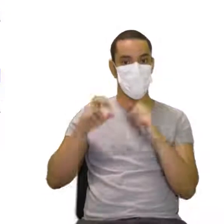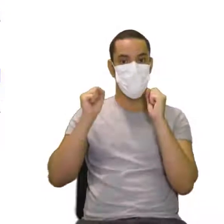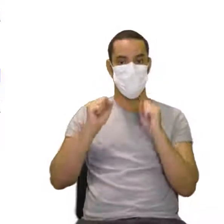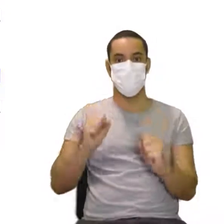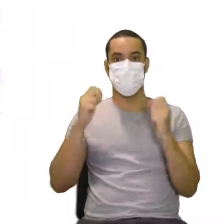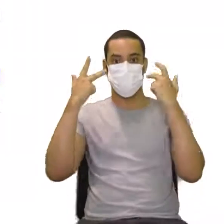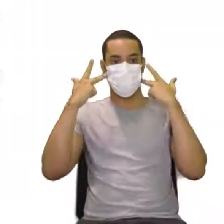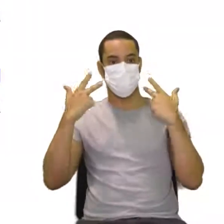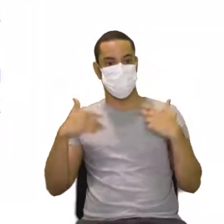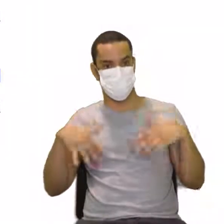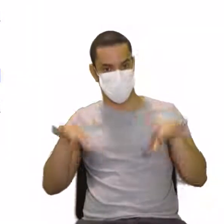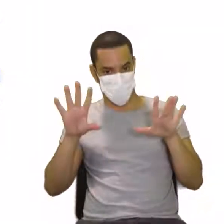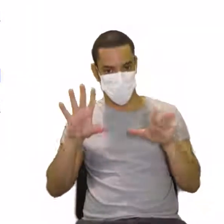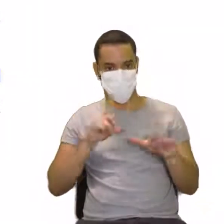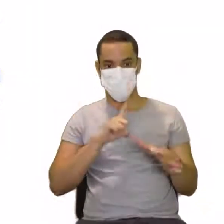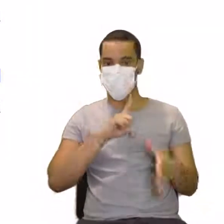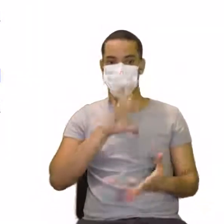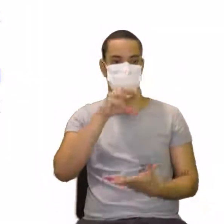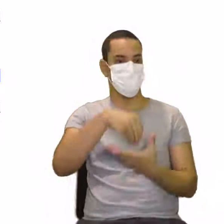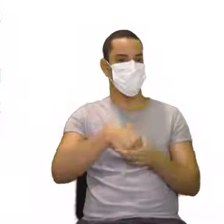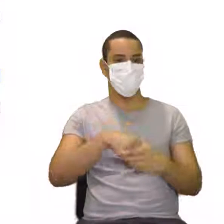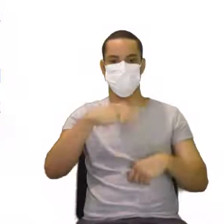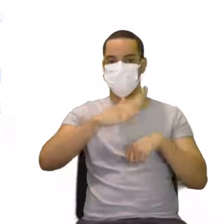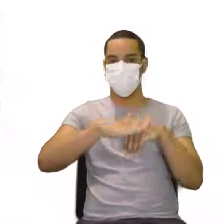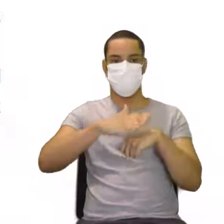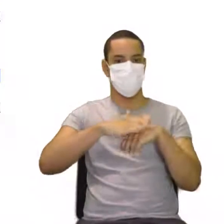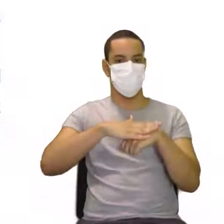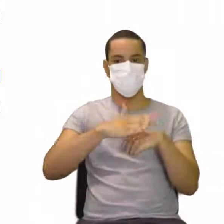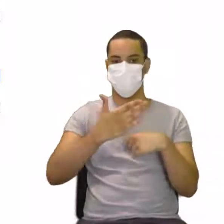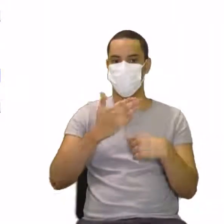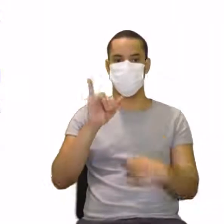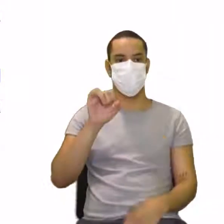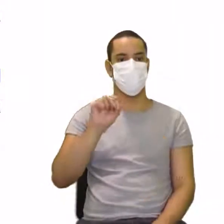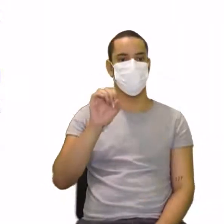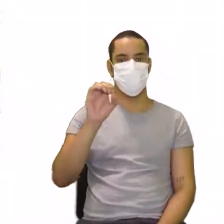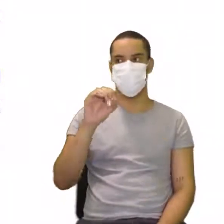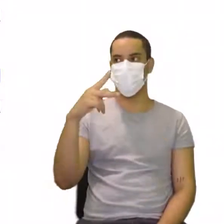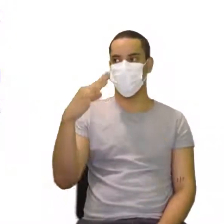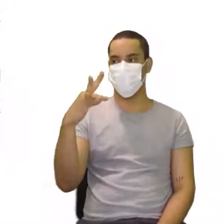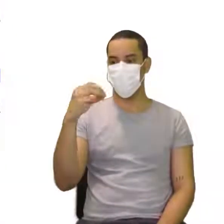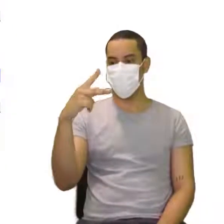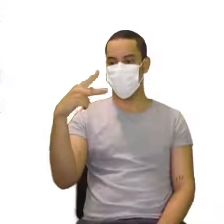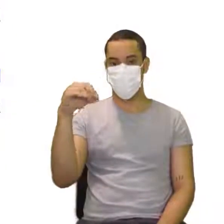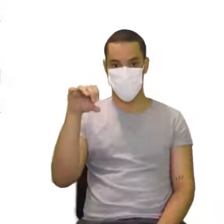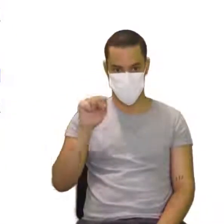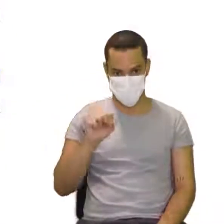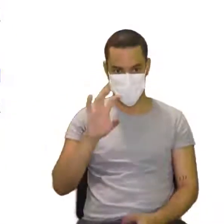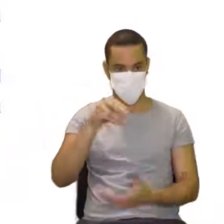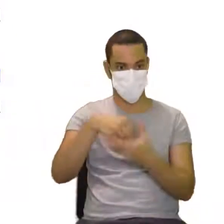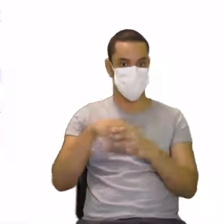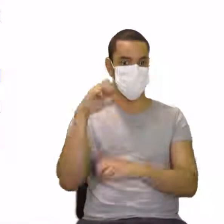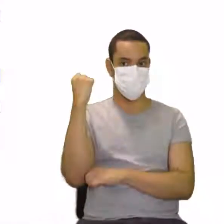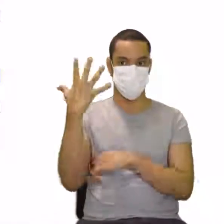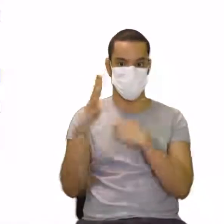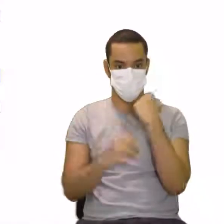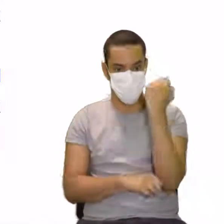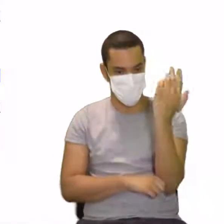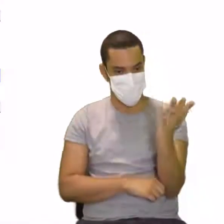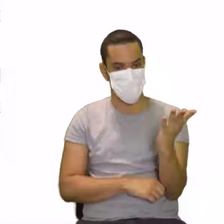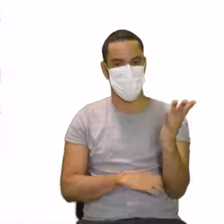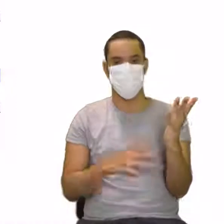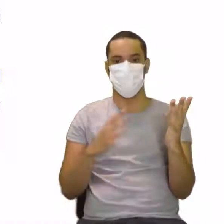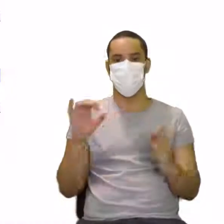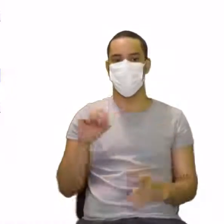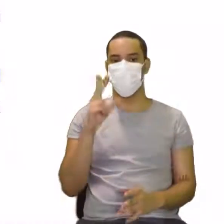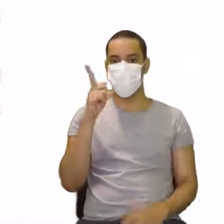natural, quando se manifestam elementos radioativos nos isótopos que se encontram na natureza, né? Nesse caso